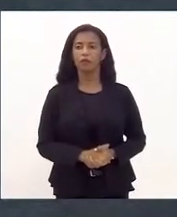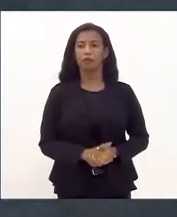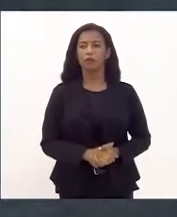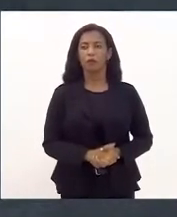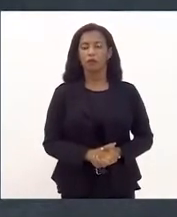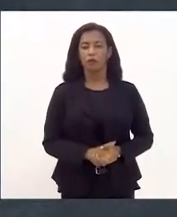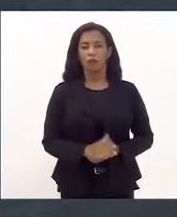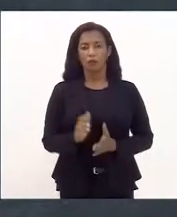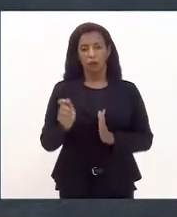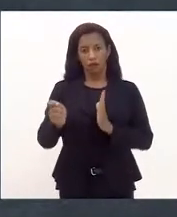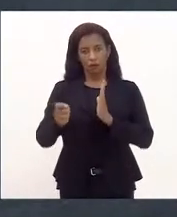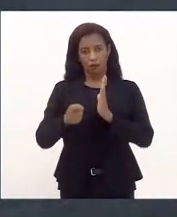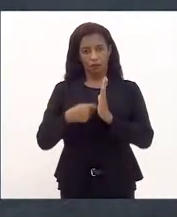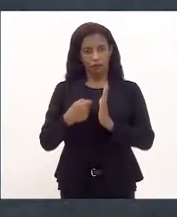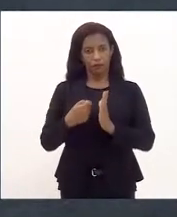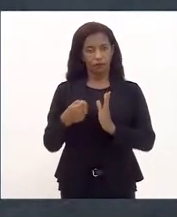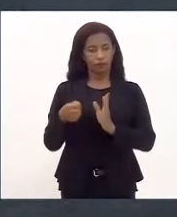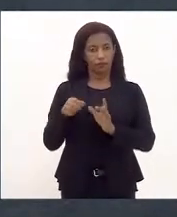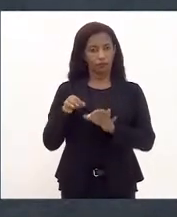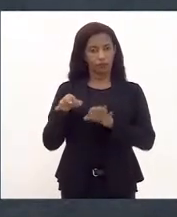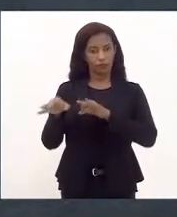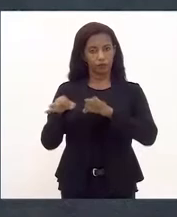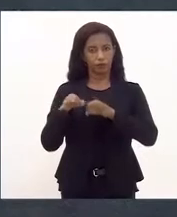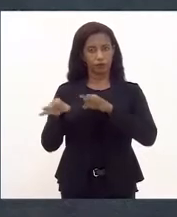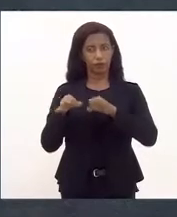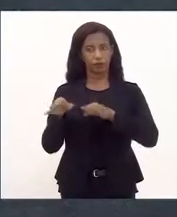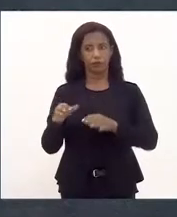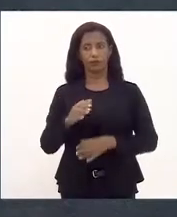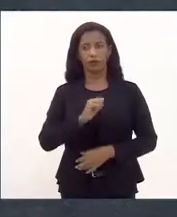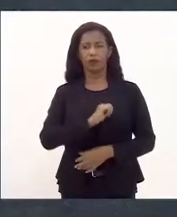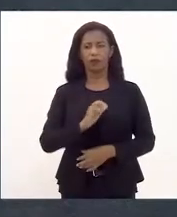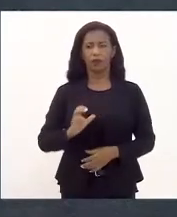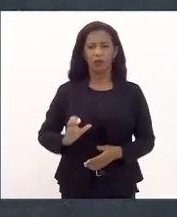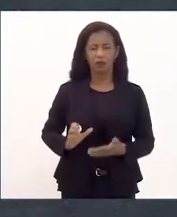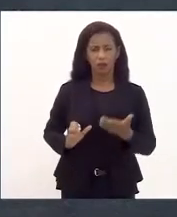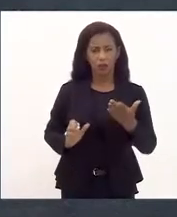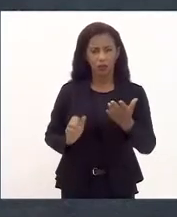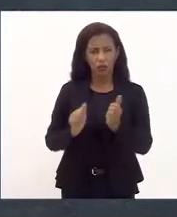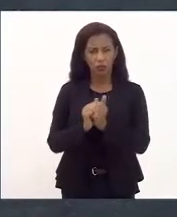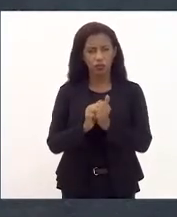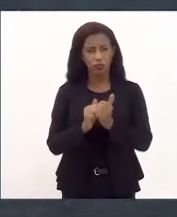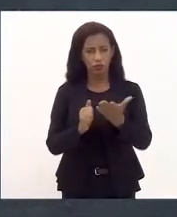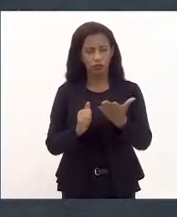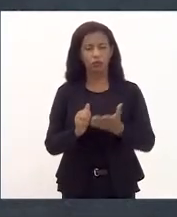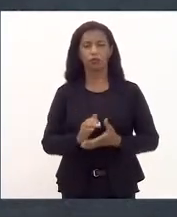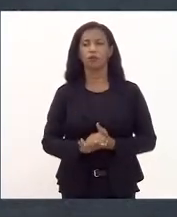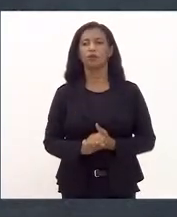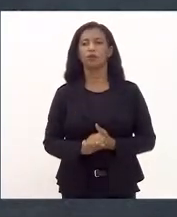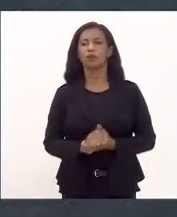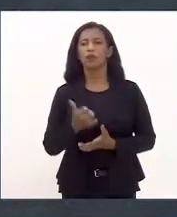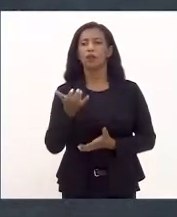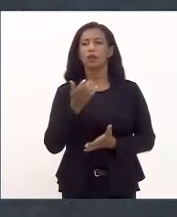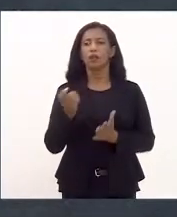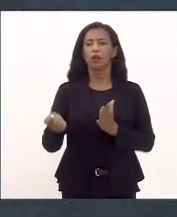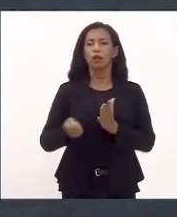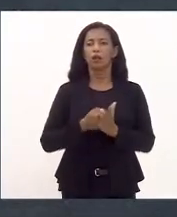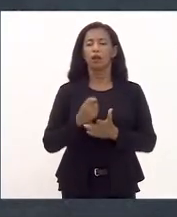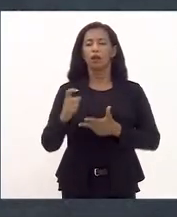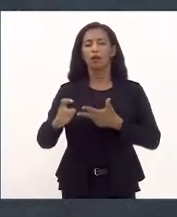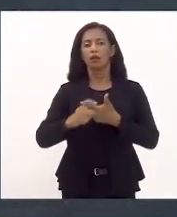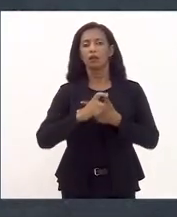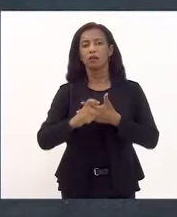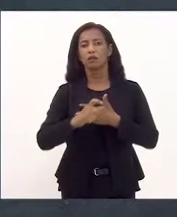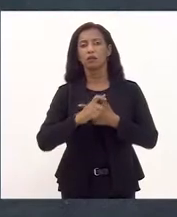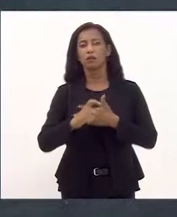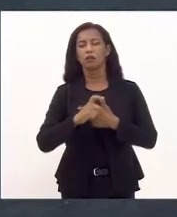os autores do projeto, deputado Siciliano, eu acho que Vossa Excelência, né? Querem autorizar o Poder